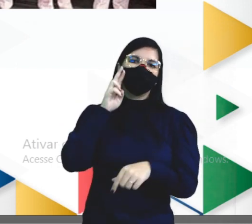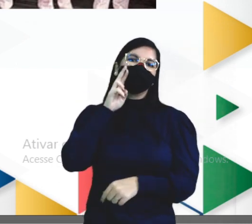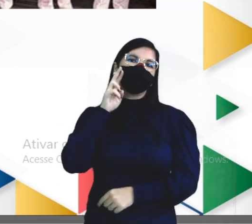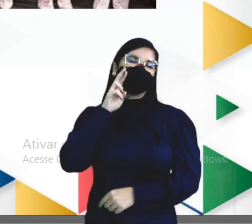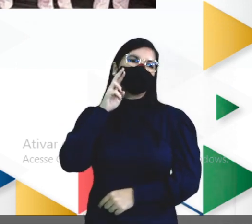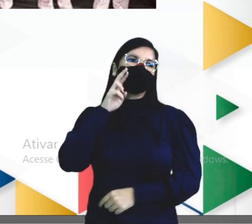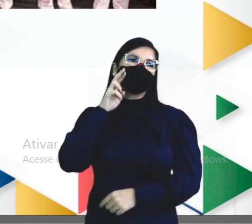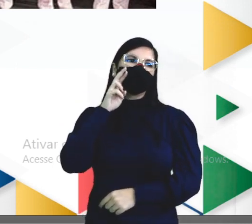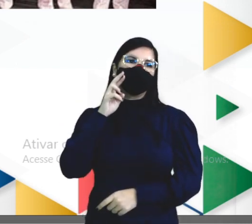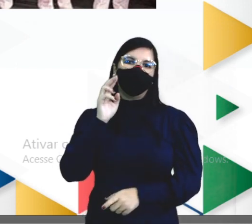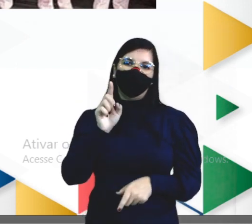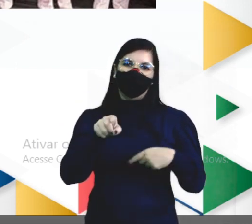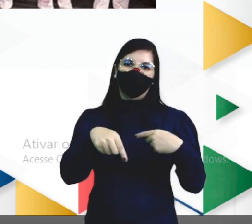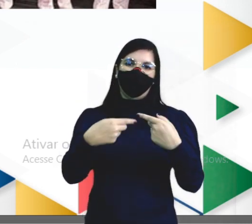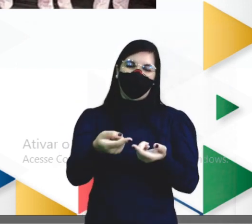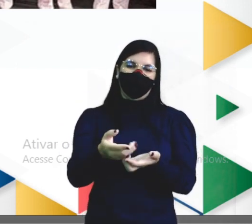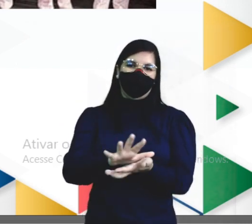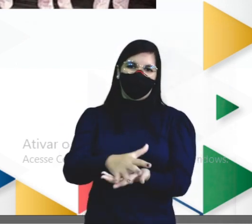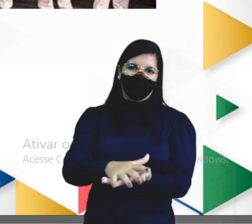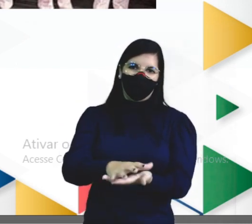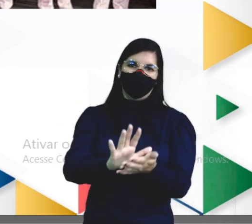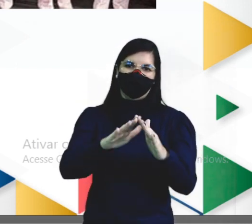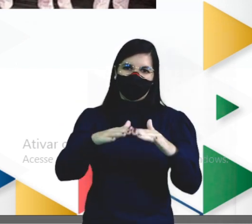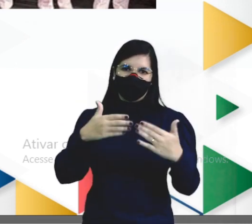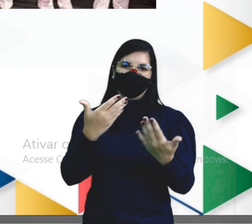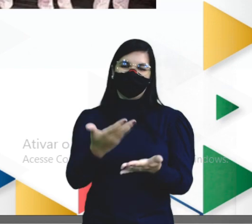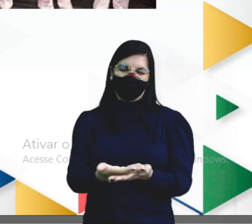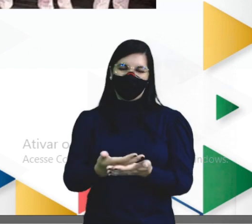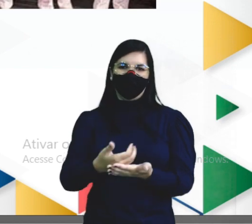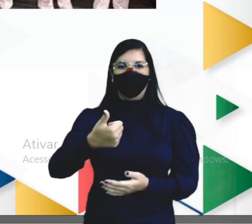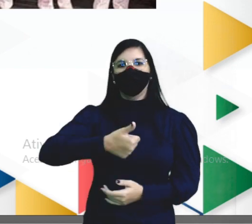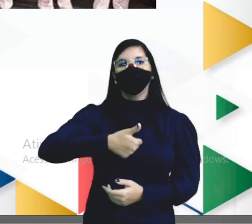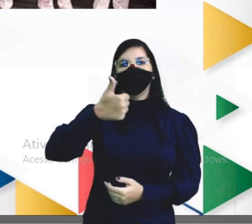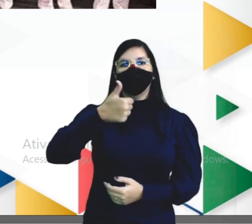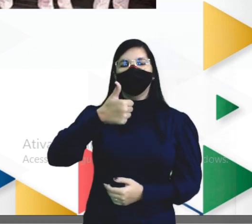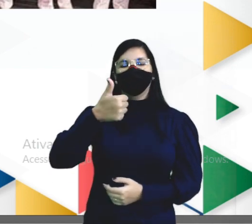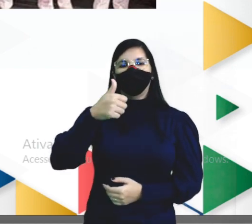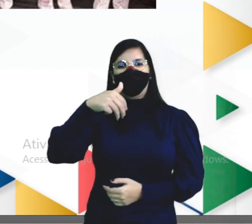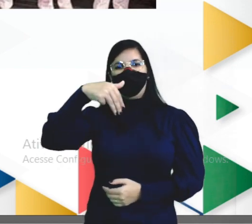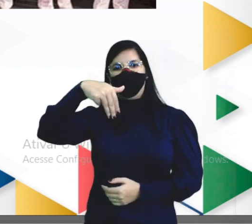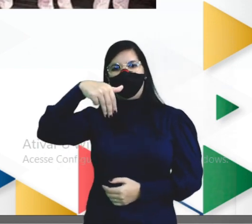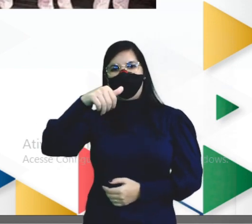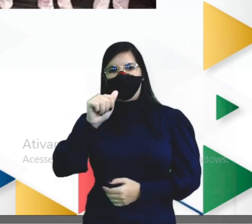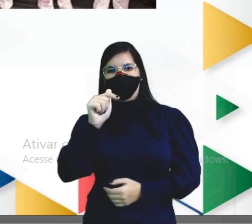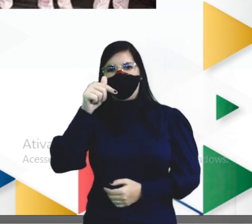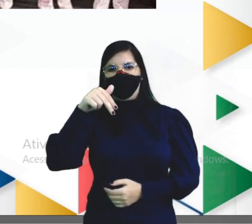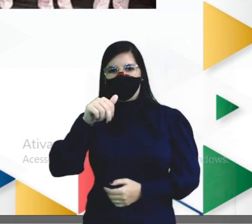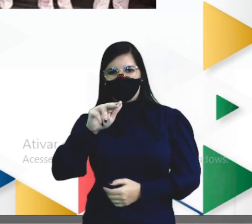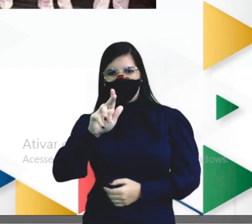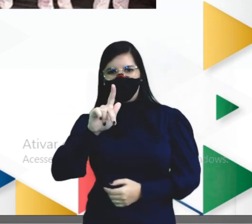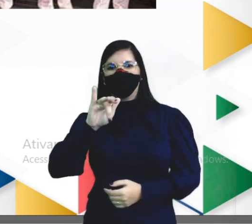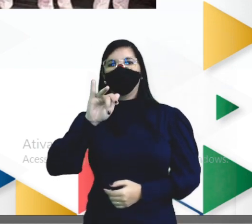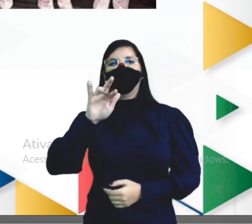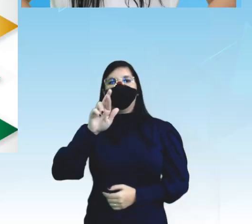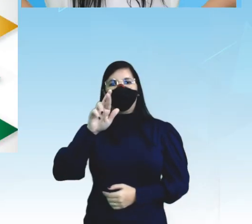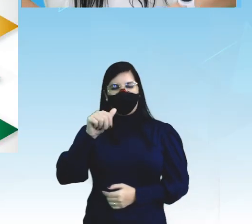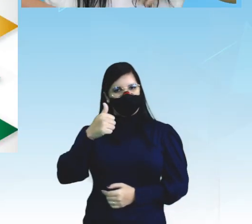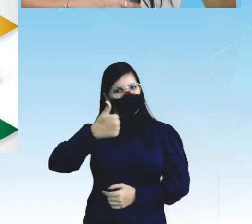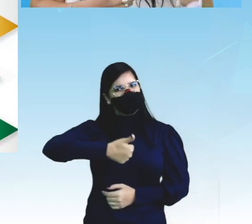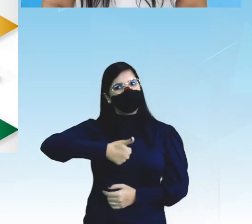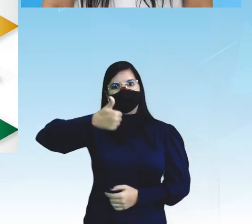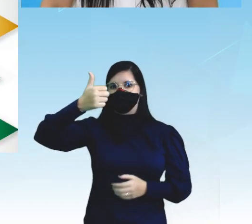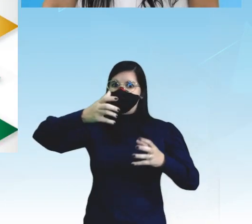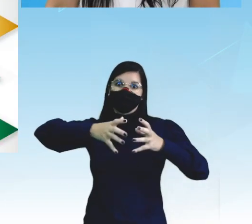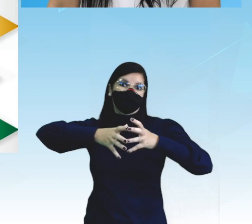agremiação. Depois a escola de samba passou a se chamar Estação Primeira da Mangueira, né? Então, uma grande escola de samba, uma das